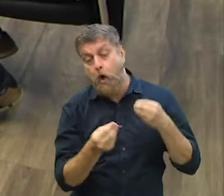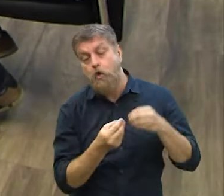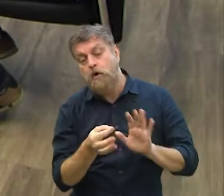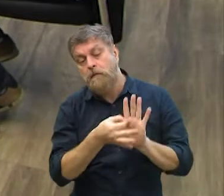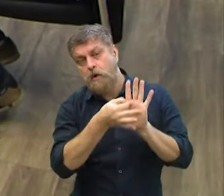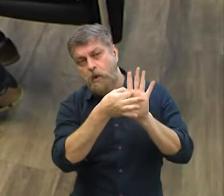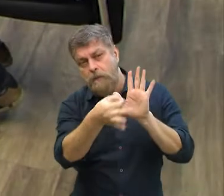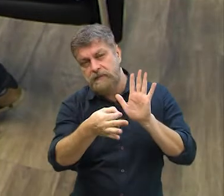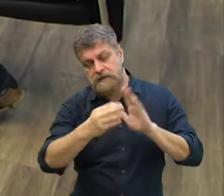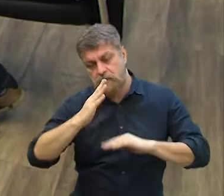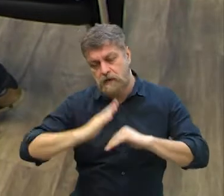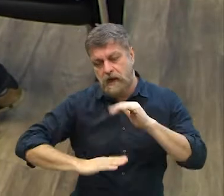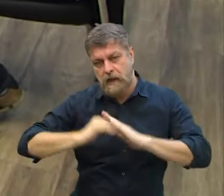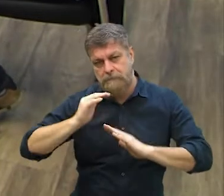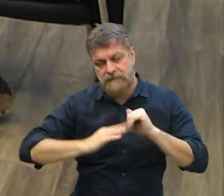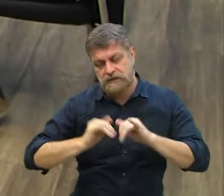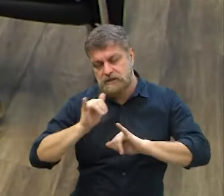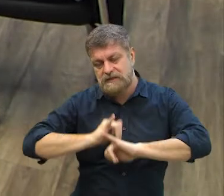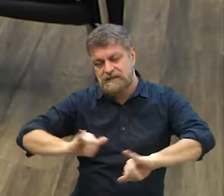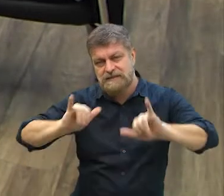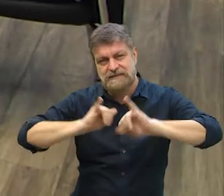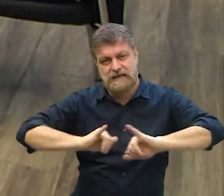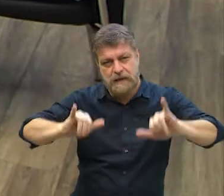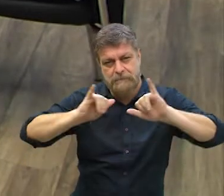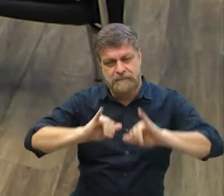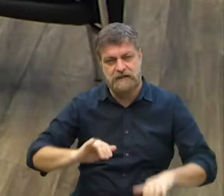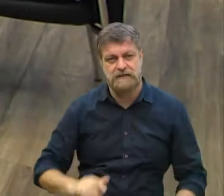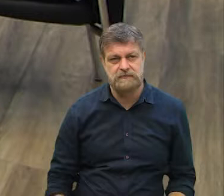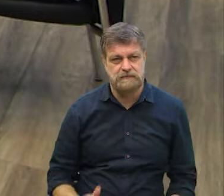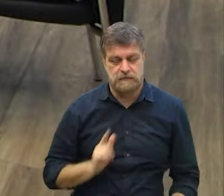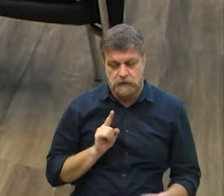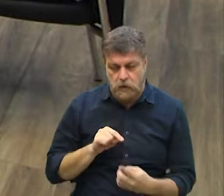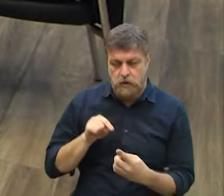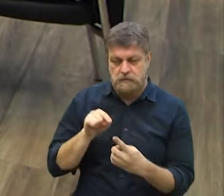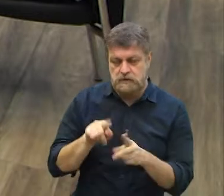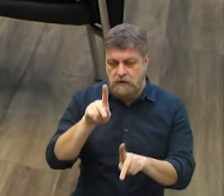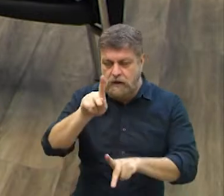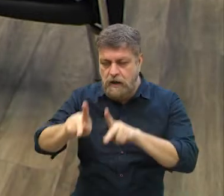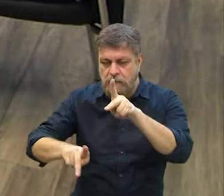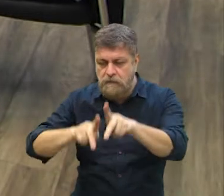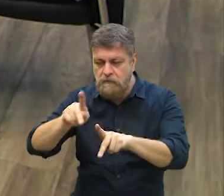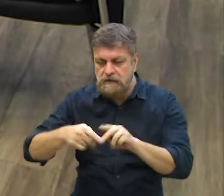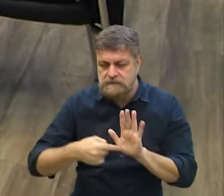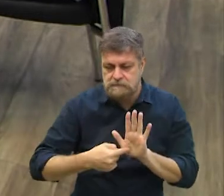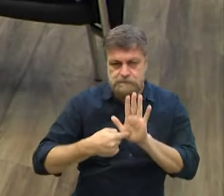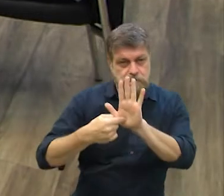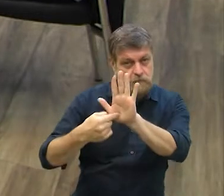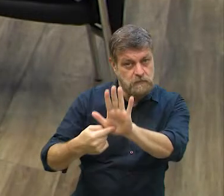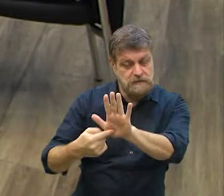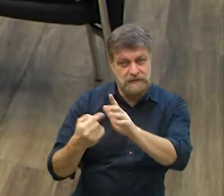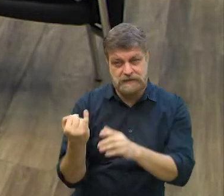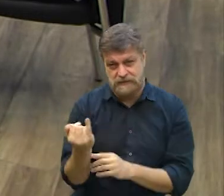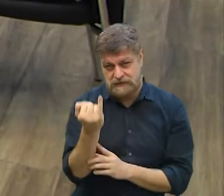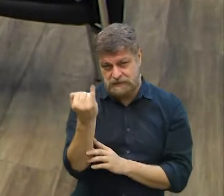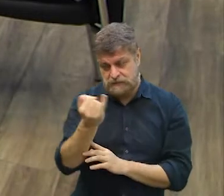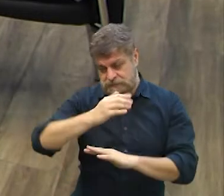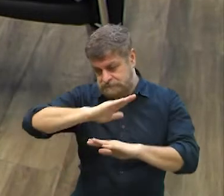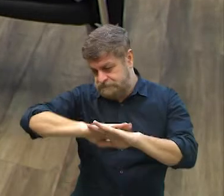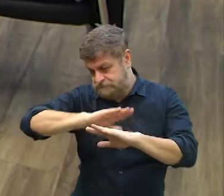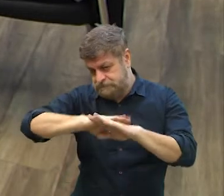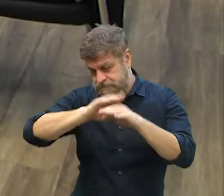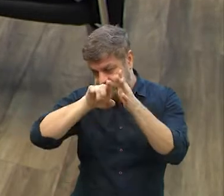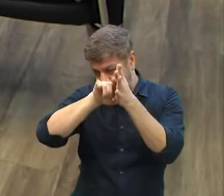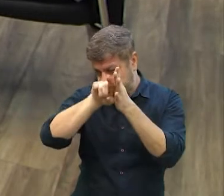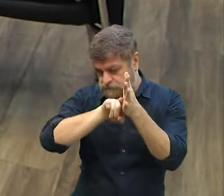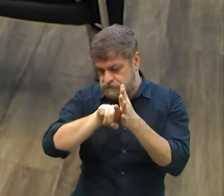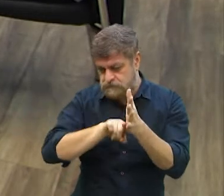o executivo, como você encara que devem ser as ações dessas campanhas descentralizadas para aproximar a população e mostrar a